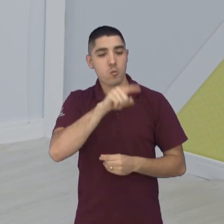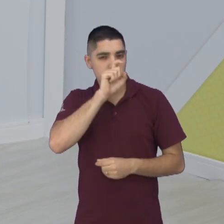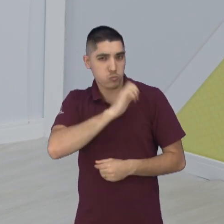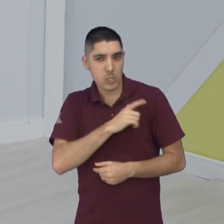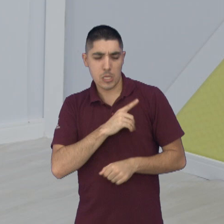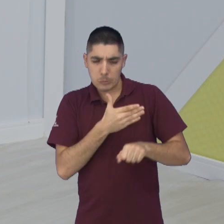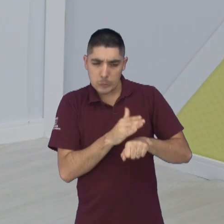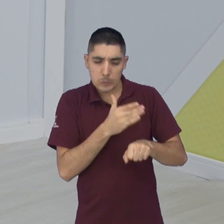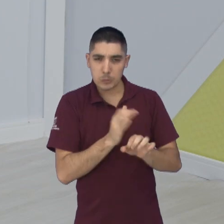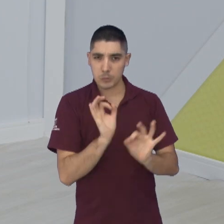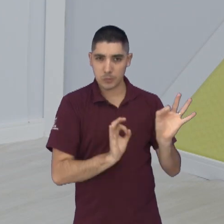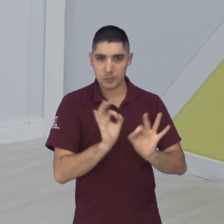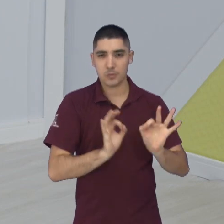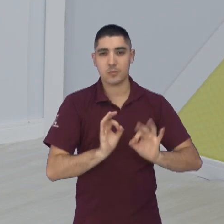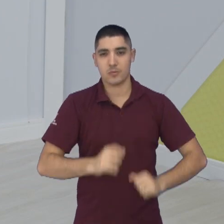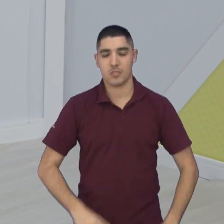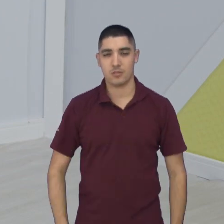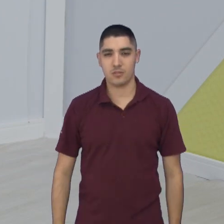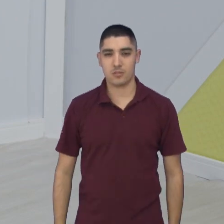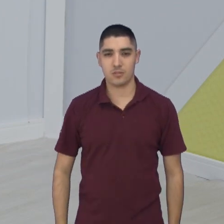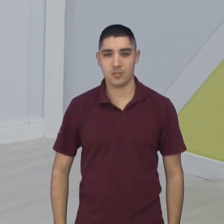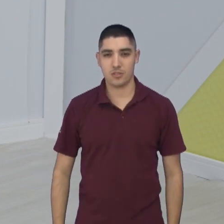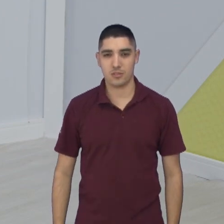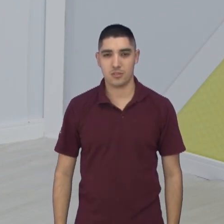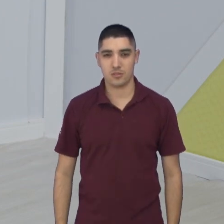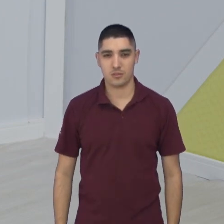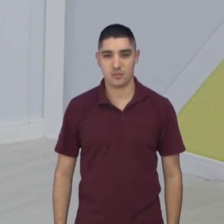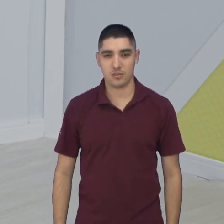de logo mais. Solta, Piteco!